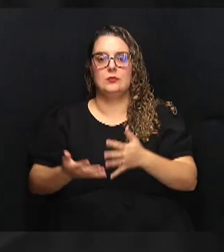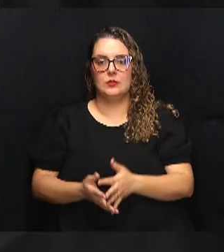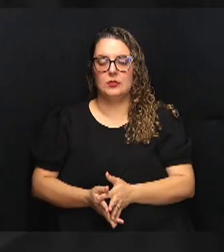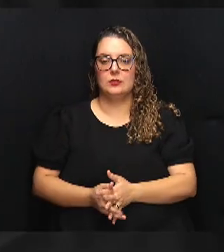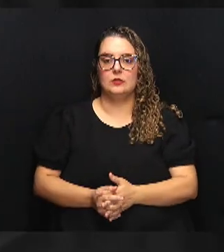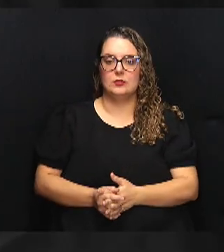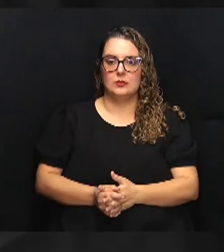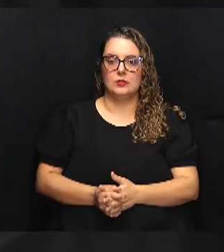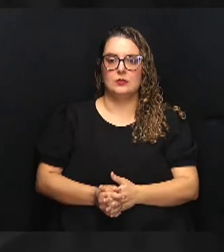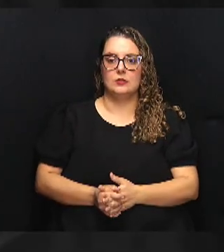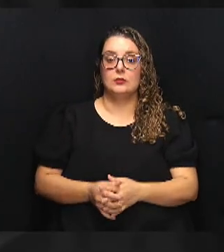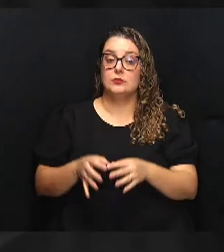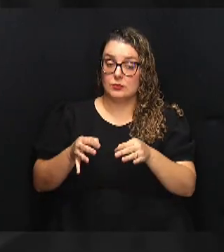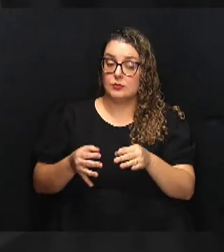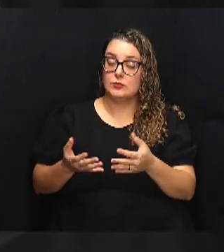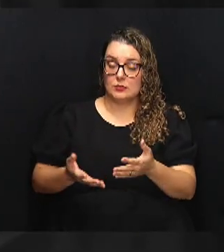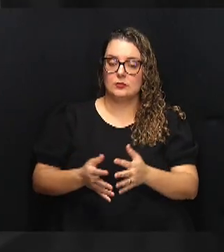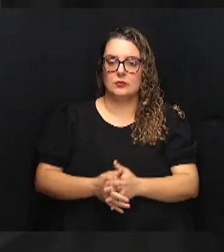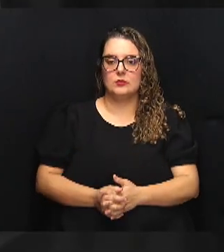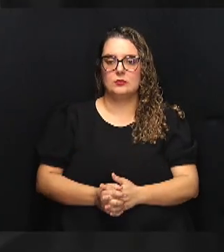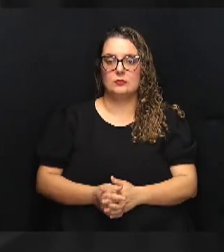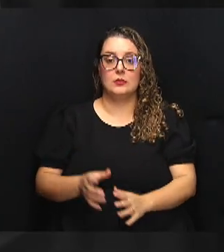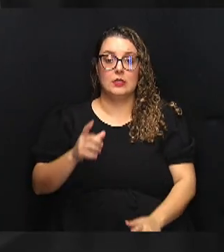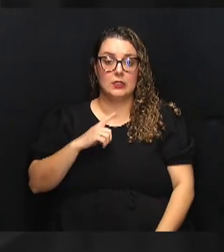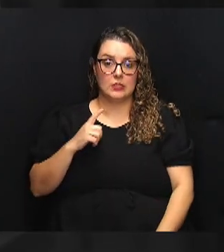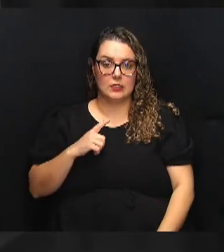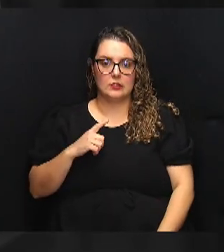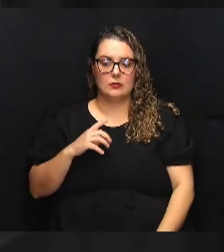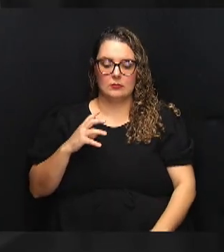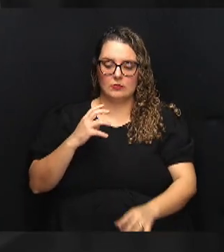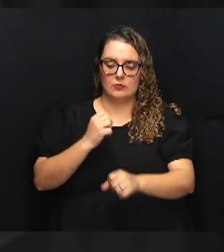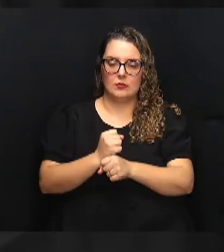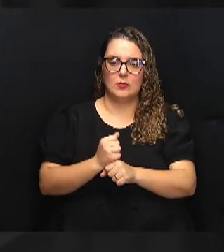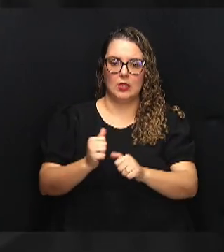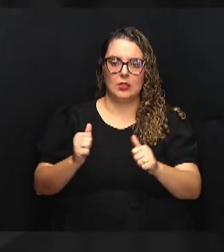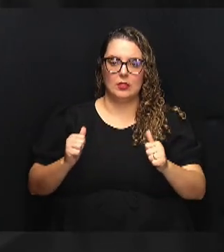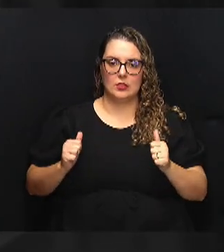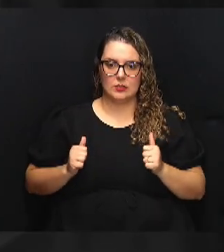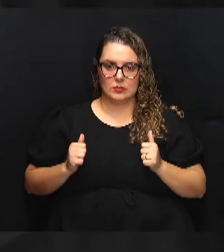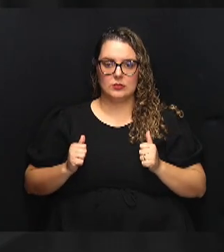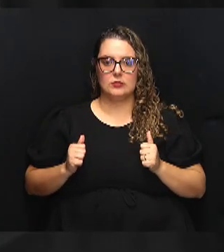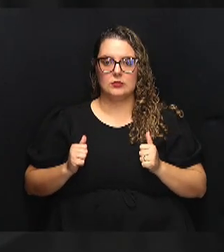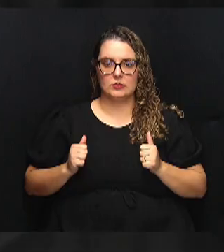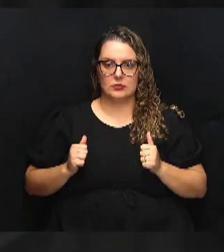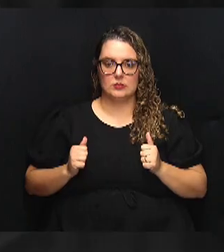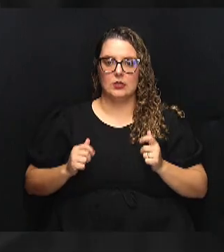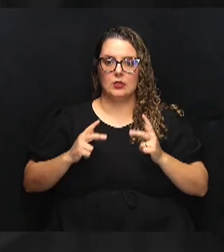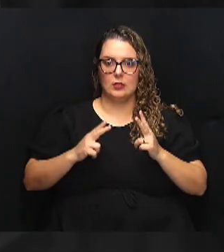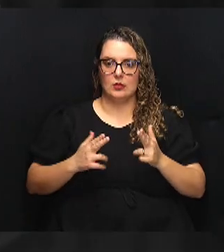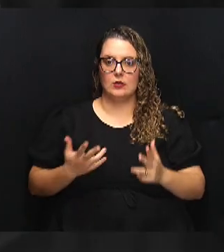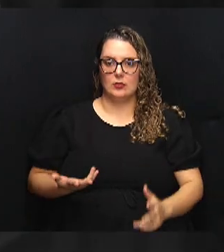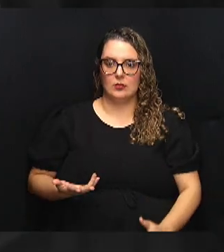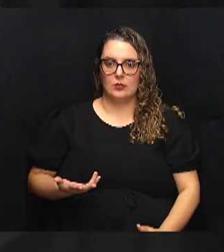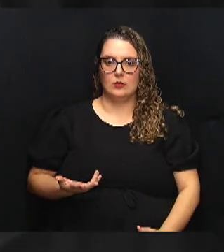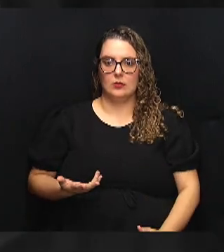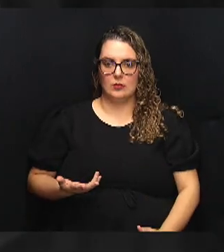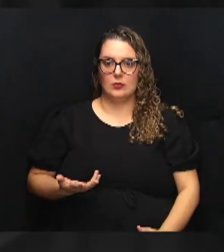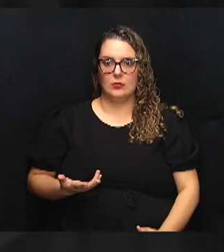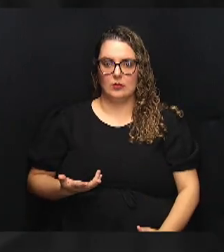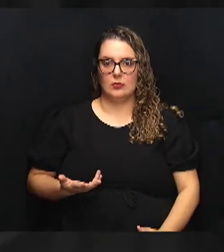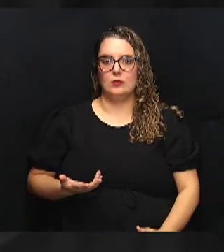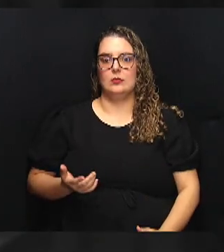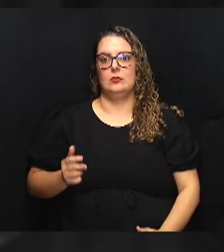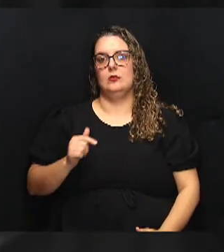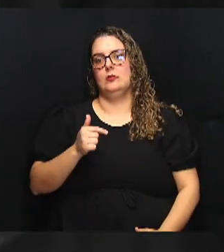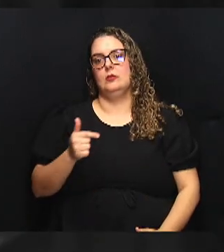Então, justamente para que haja uma total imparcialidade, né? Como tem que ser, a gente bate muito nisso, né? Escola sem